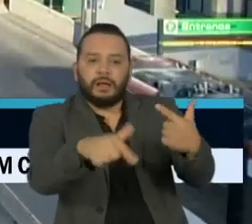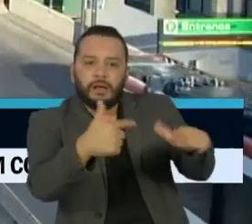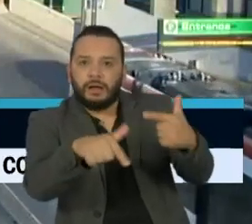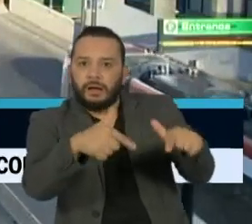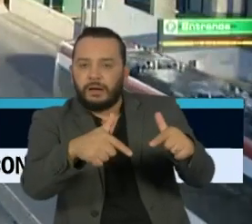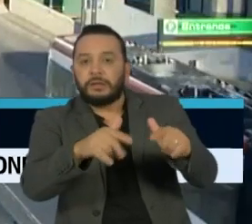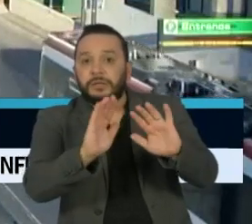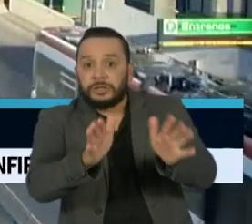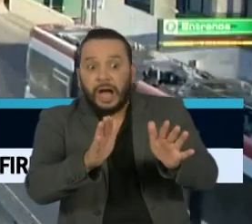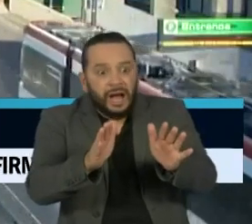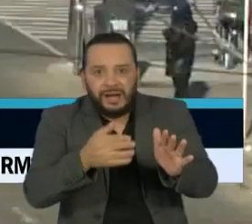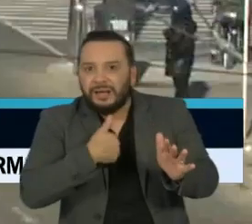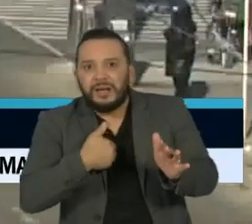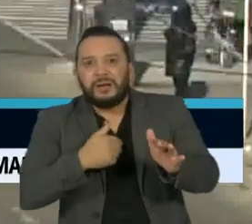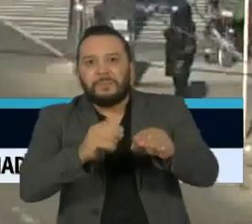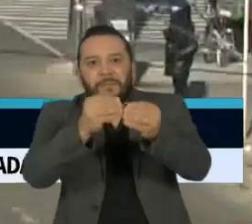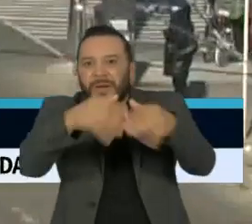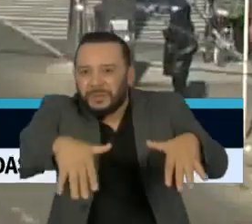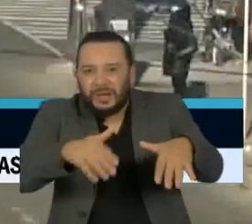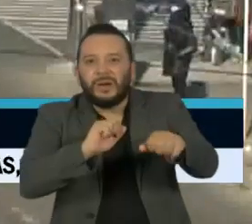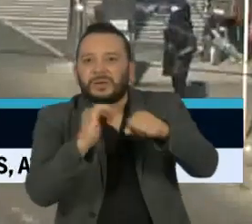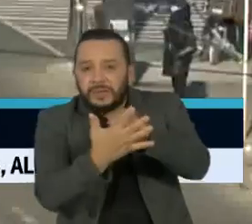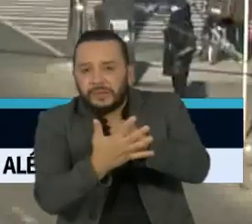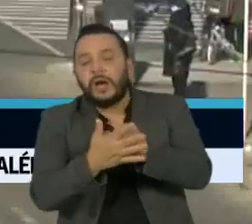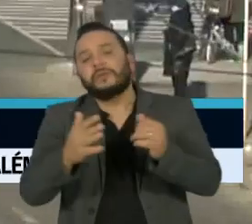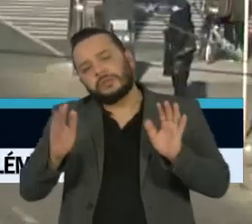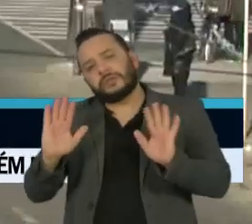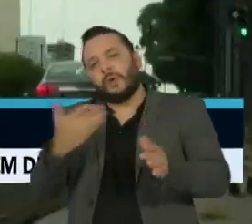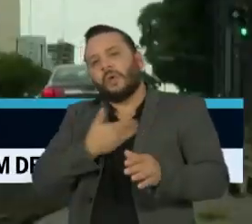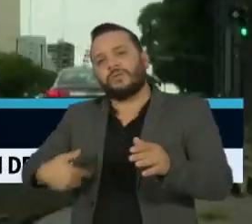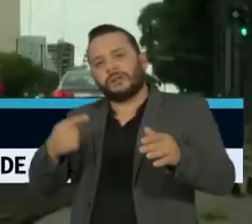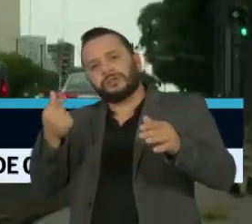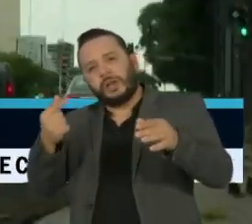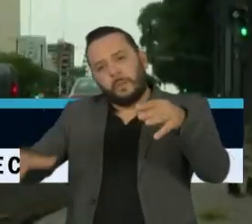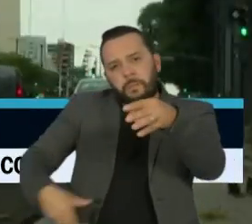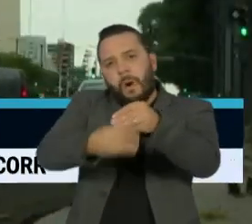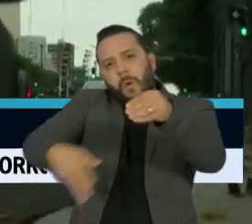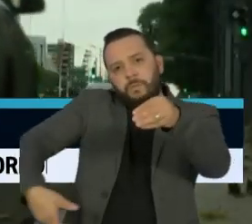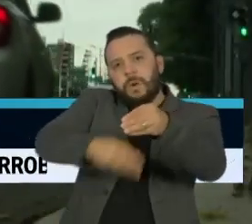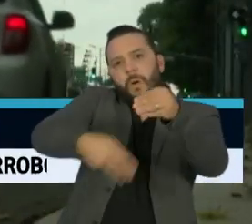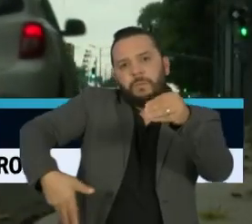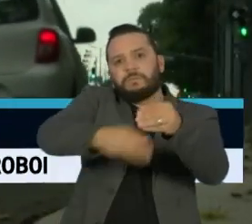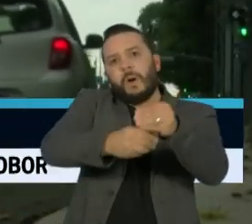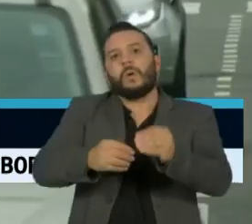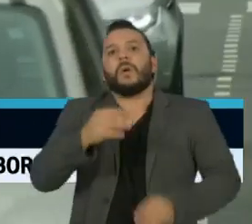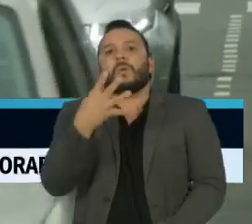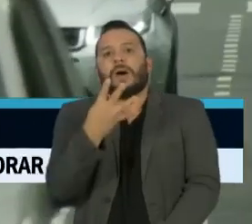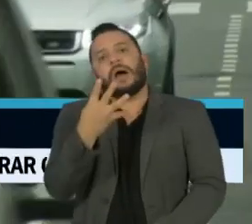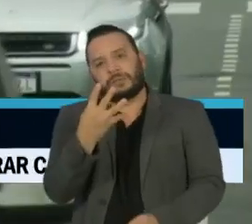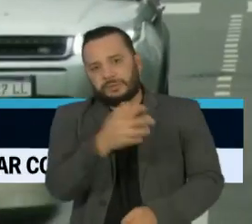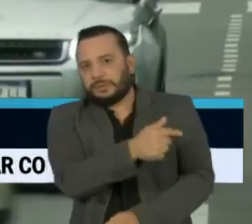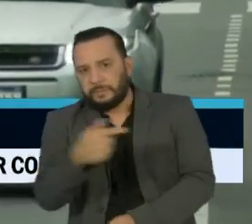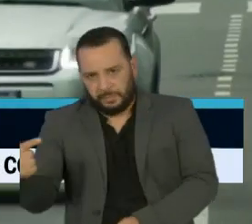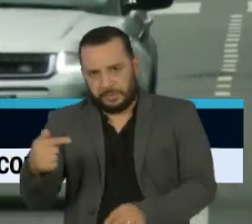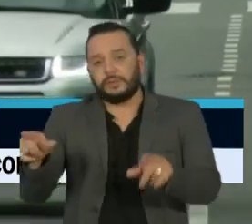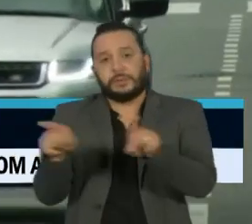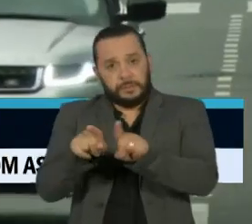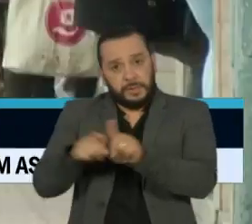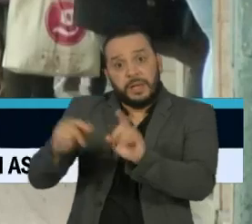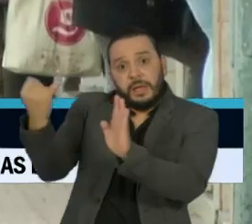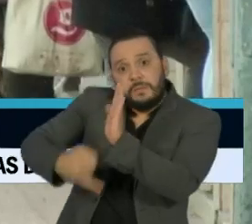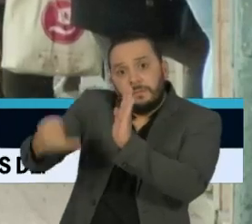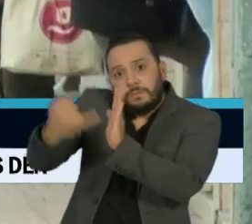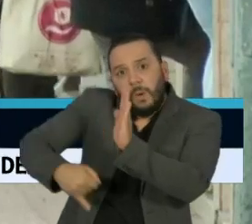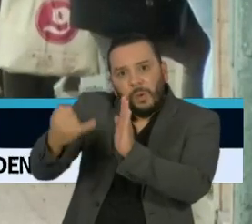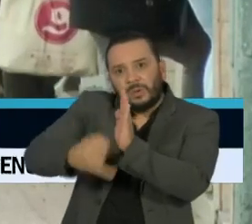pagamento complementar à renda por um período de 4 semanas. A redução ou alteração de tributos também foi